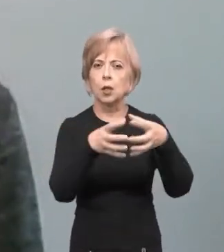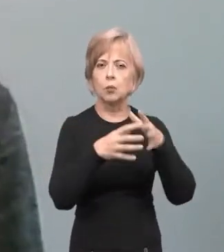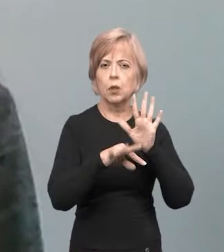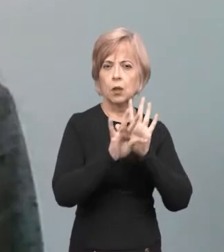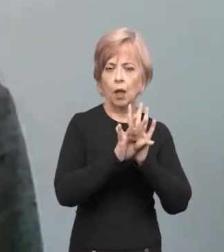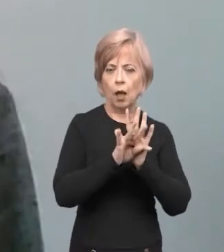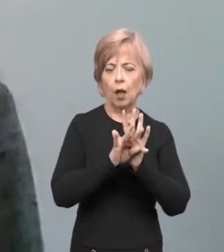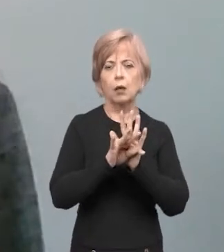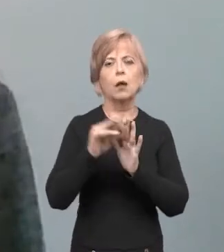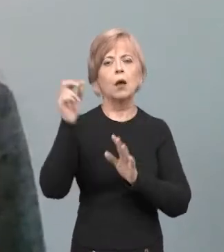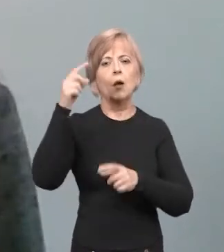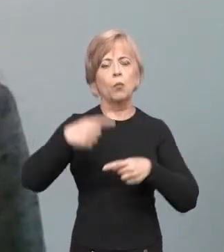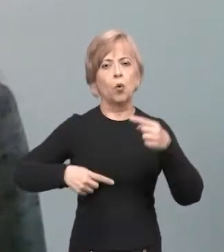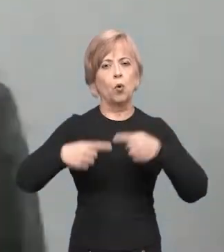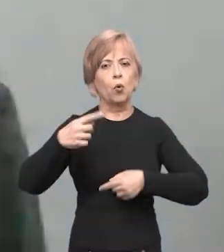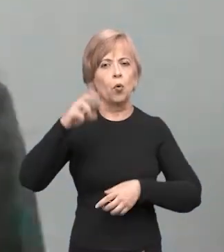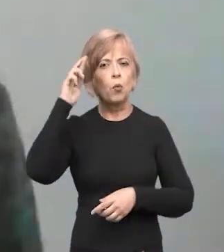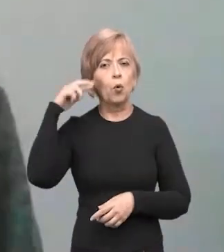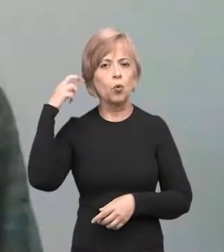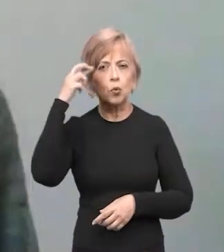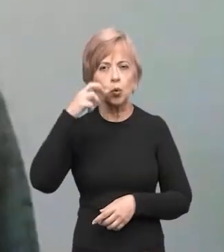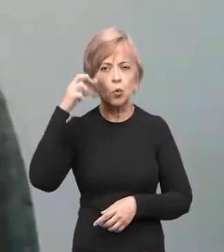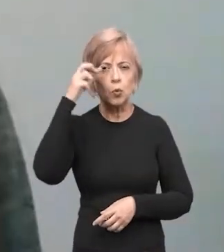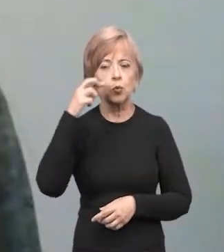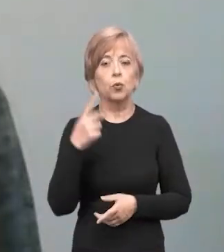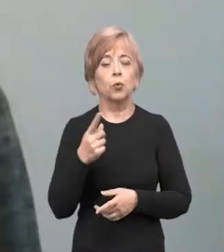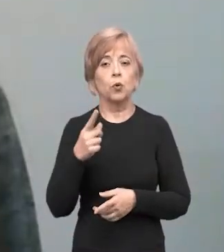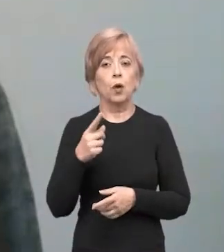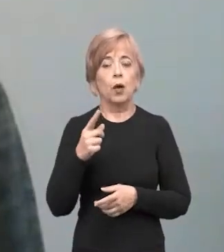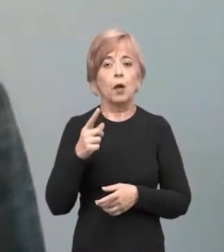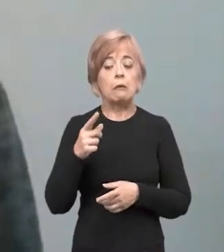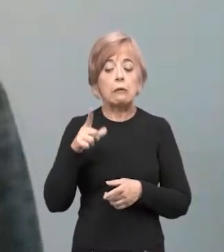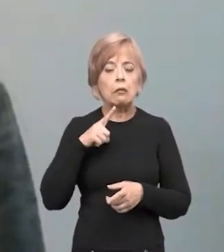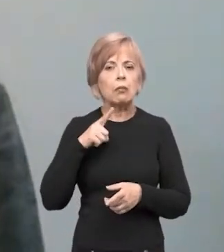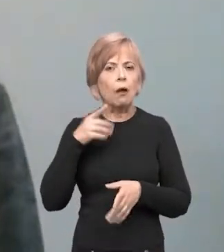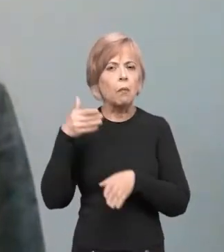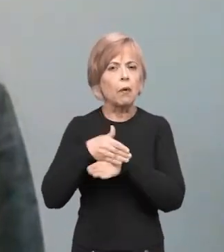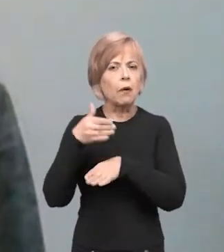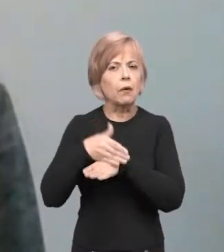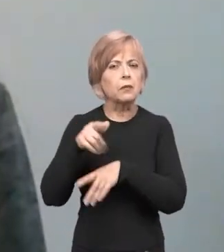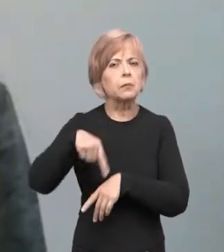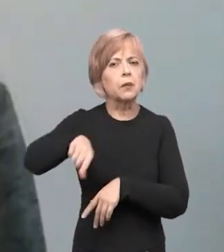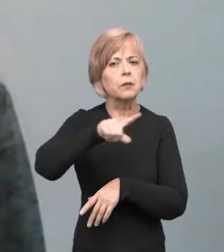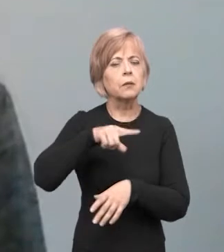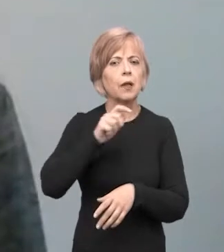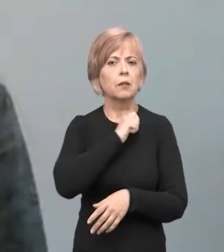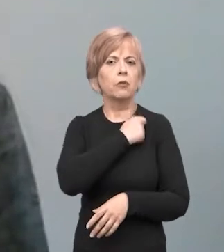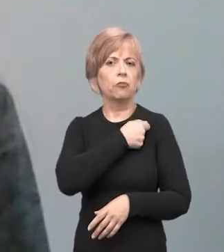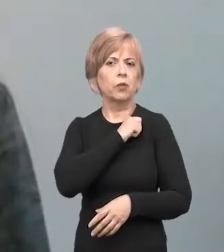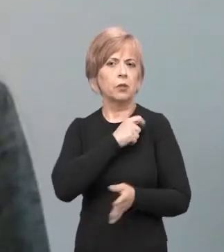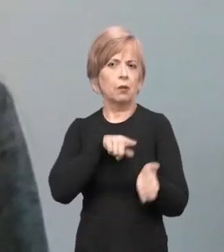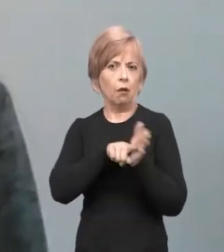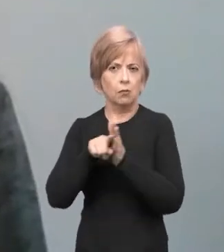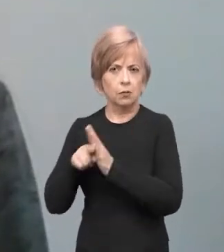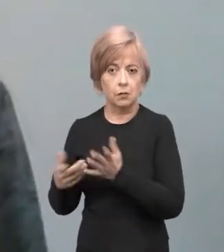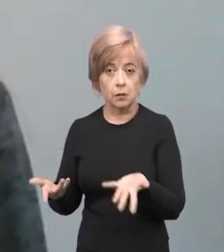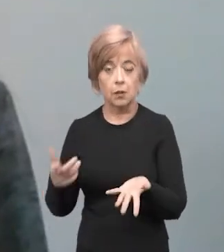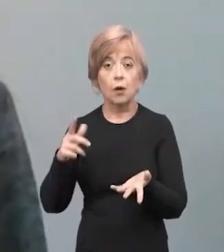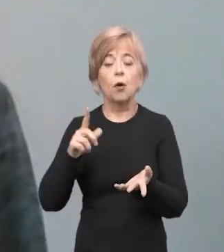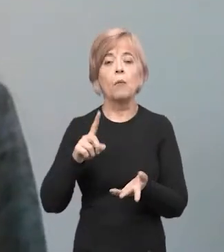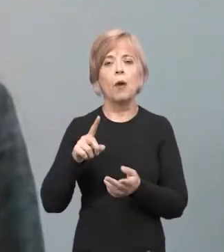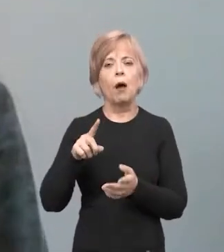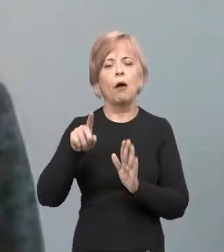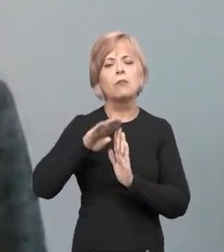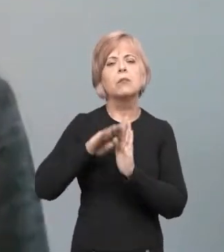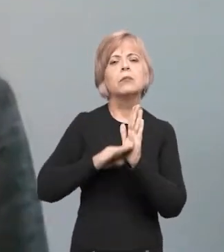de justiça envolvidos nessa fiscalização, para que a gente pudesse elaborar a